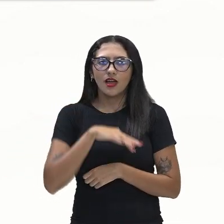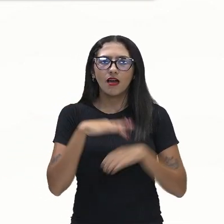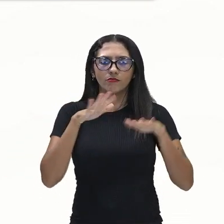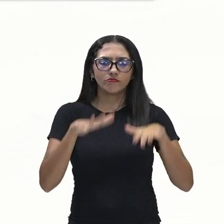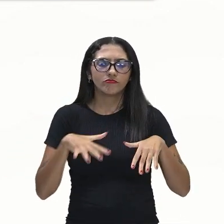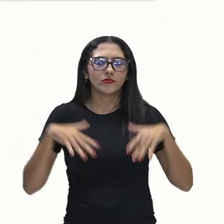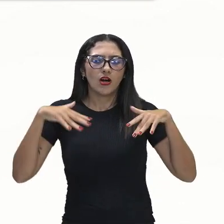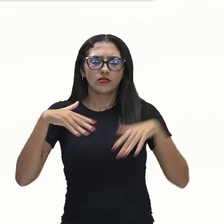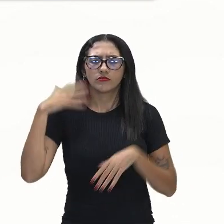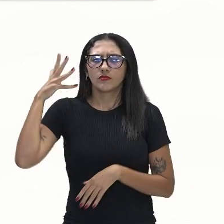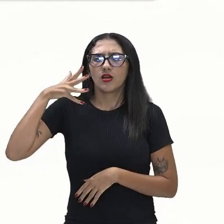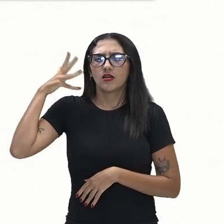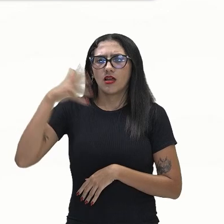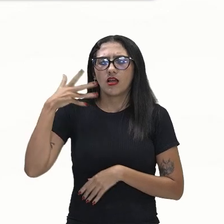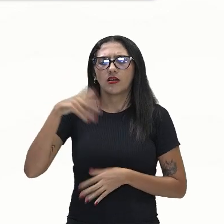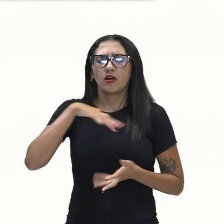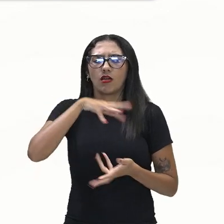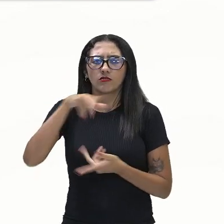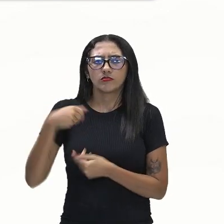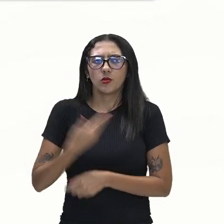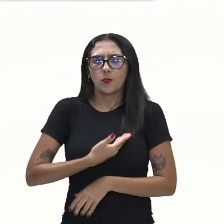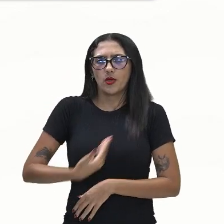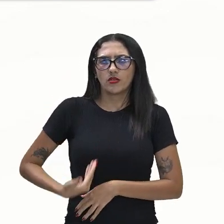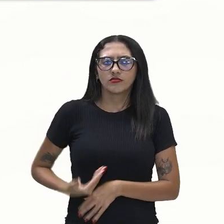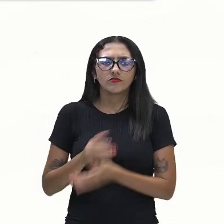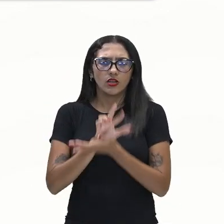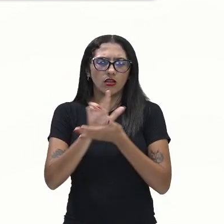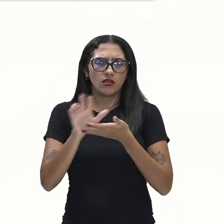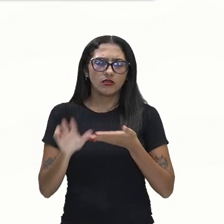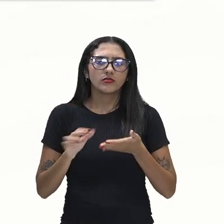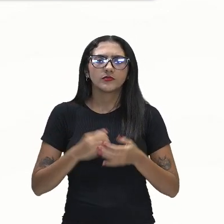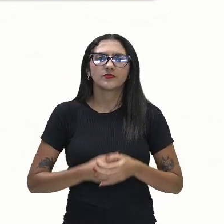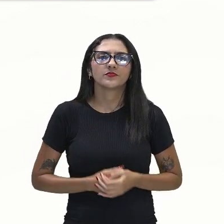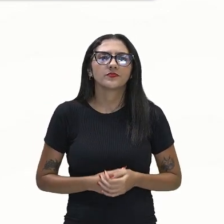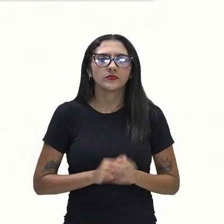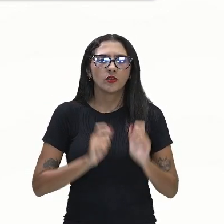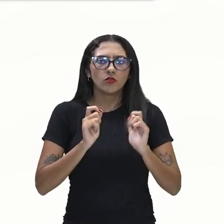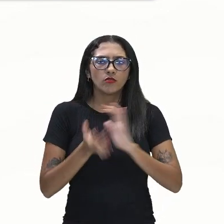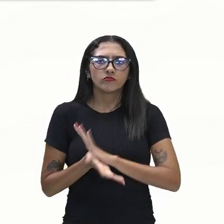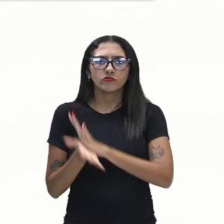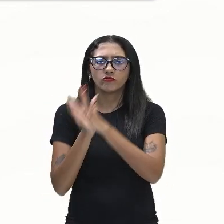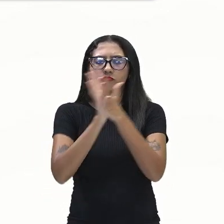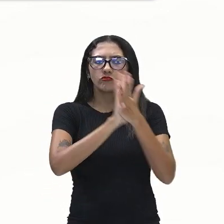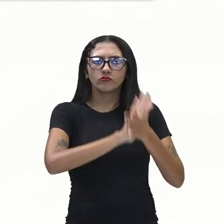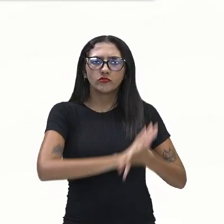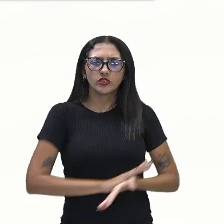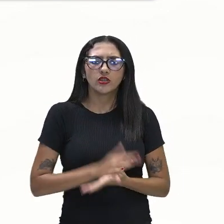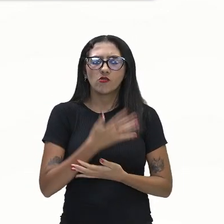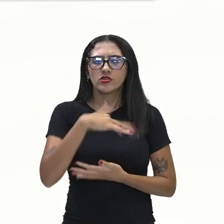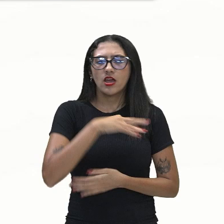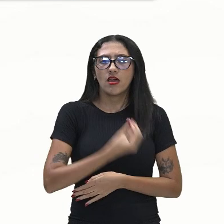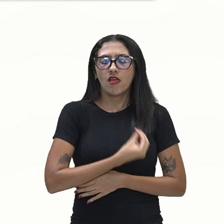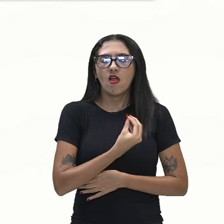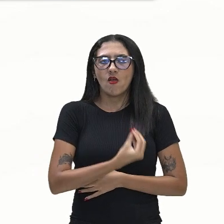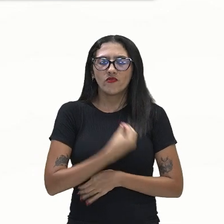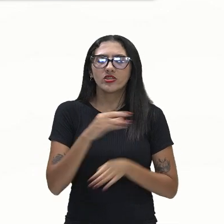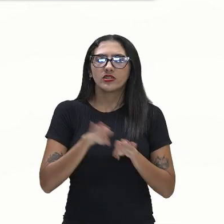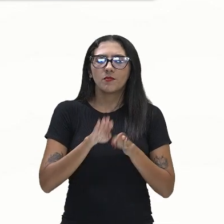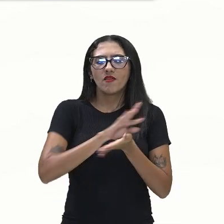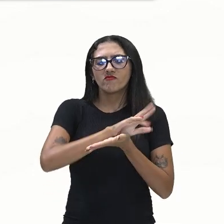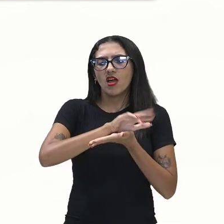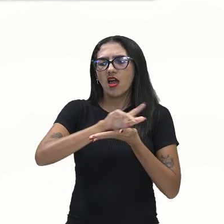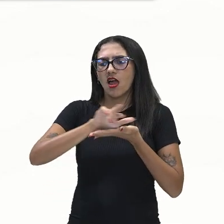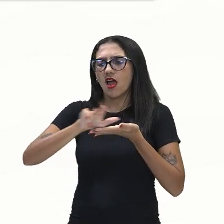né, mundiais de governos, que é a destruição de ecossistemas e de sua biodiversidade. Então, nós